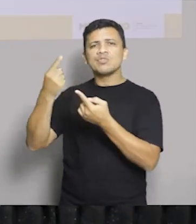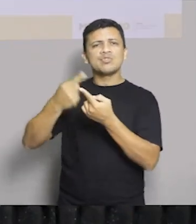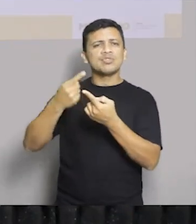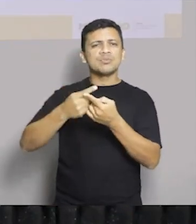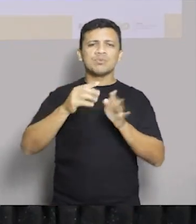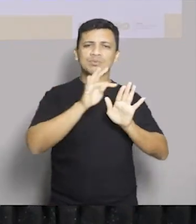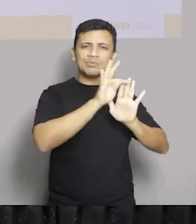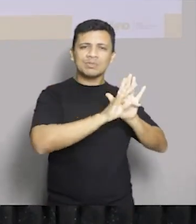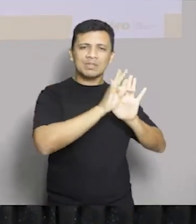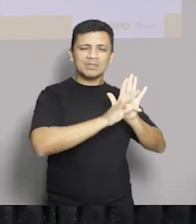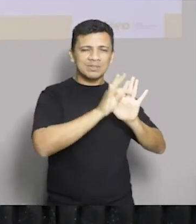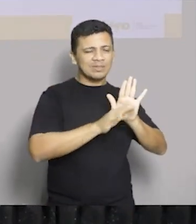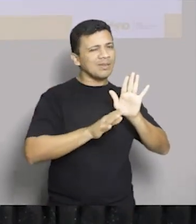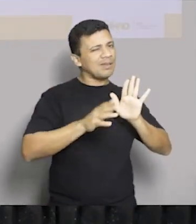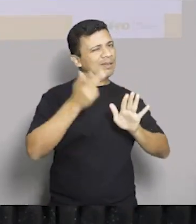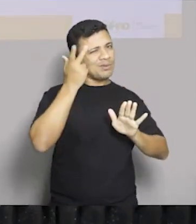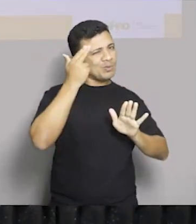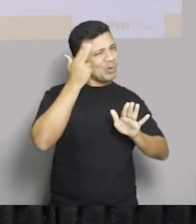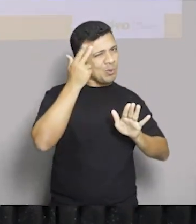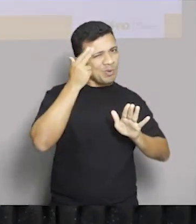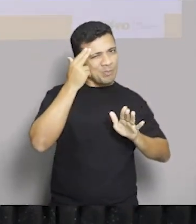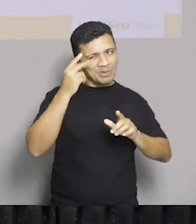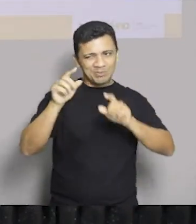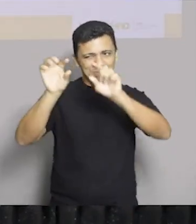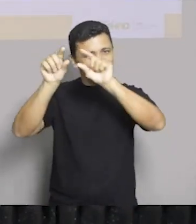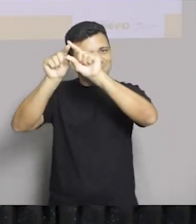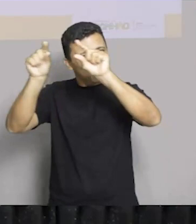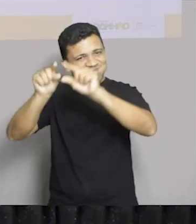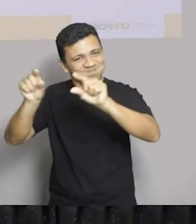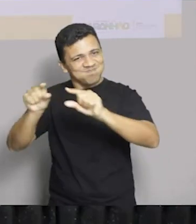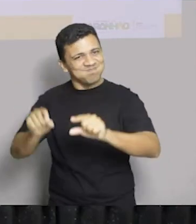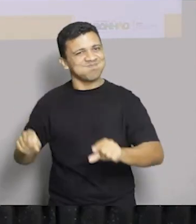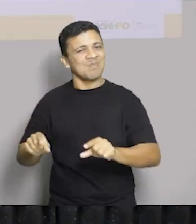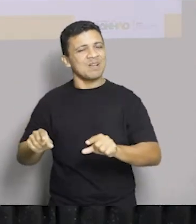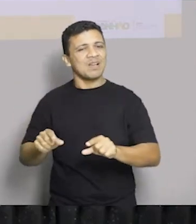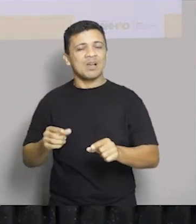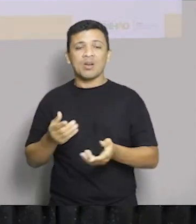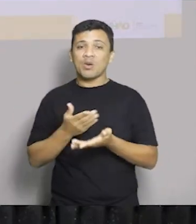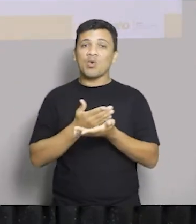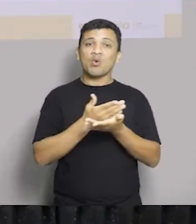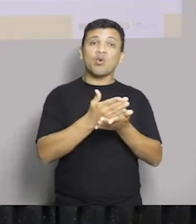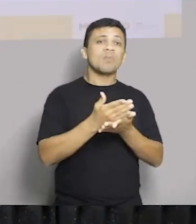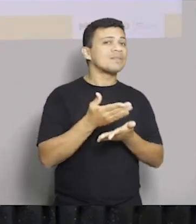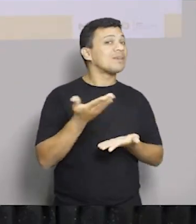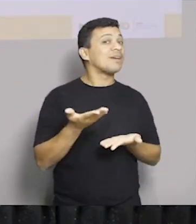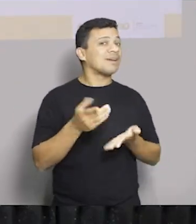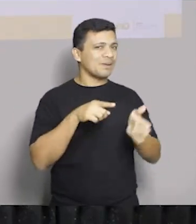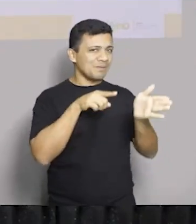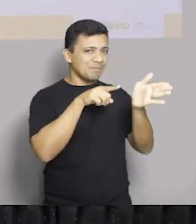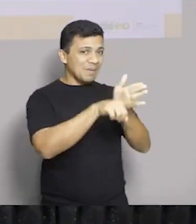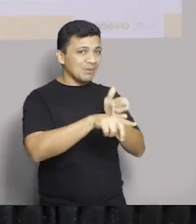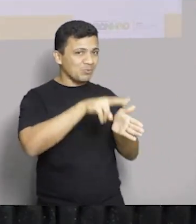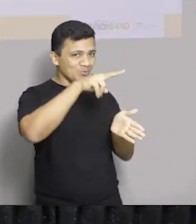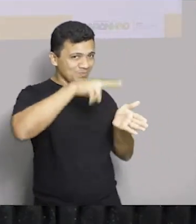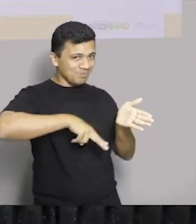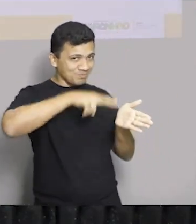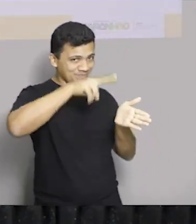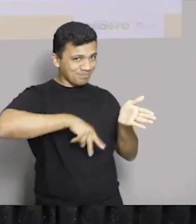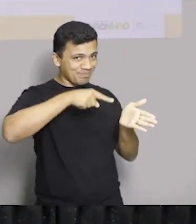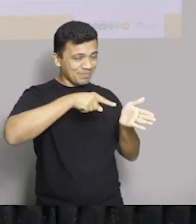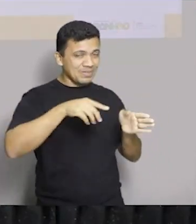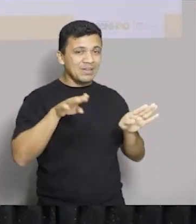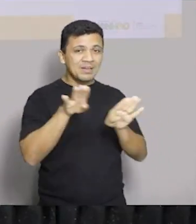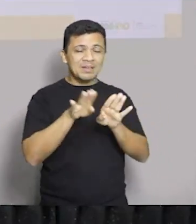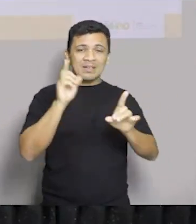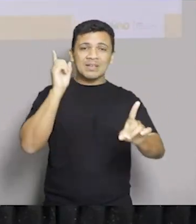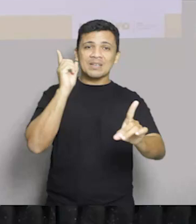normalmente ele é um pouquinho mais extenso é importante sempre começar pela questão é o que a gente sempre faz nas nossas aulas identificar